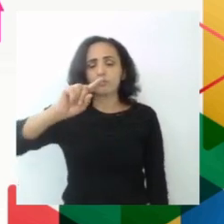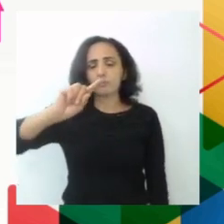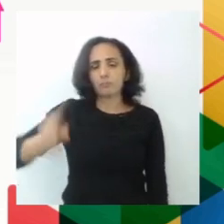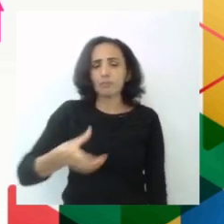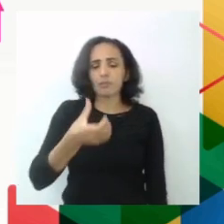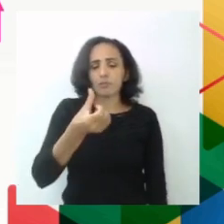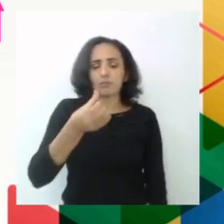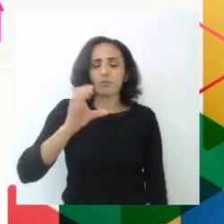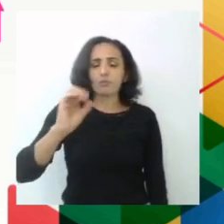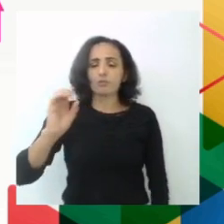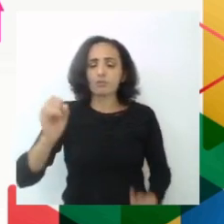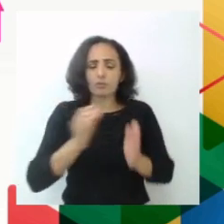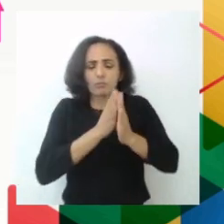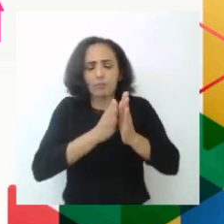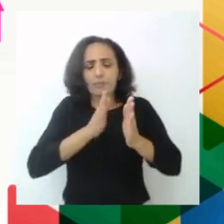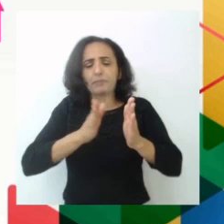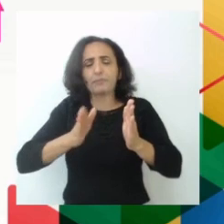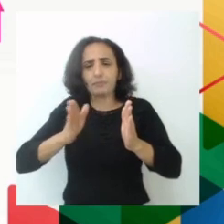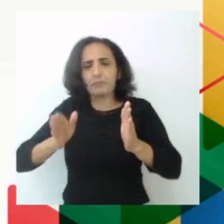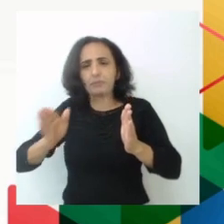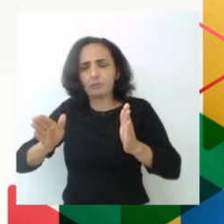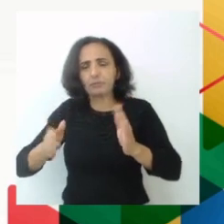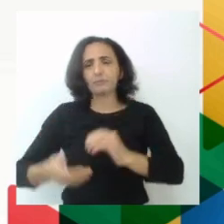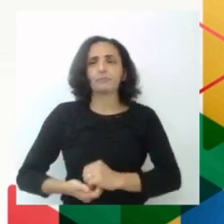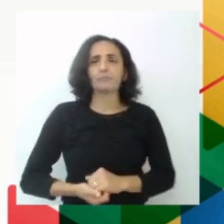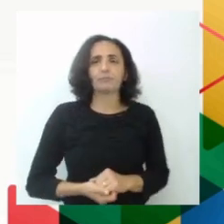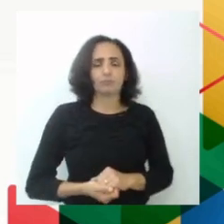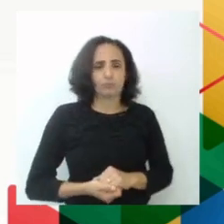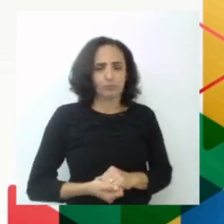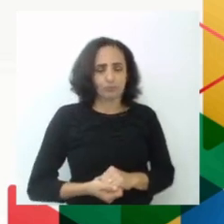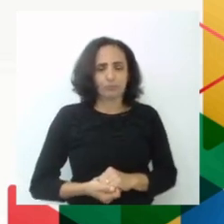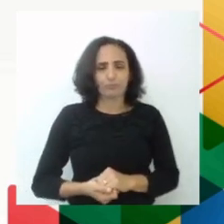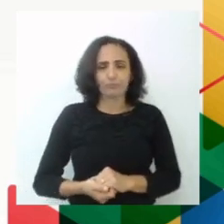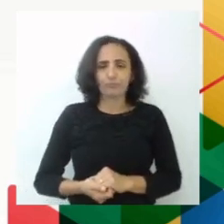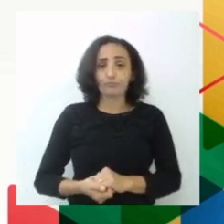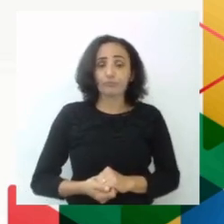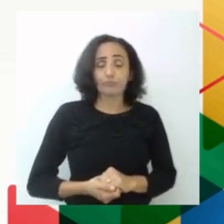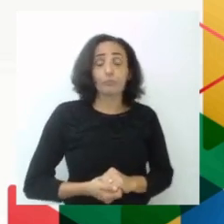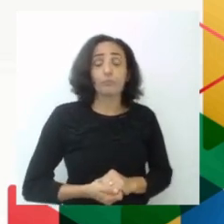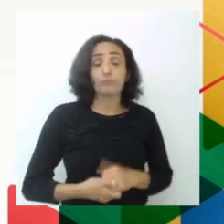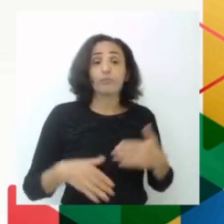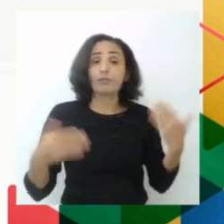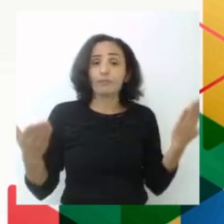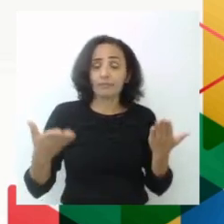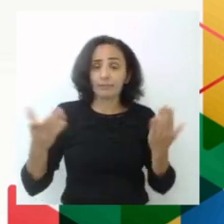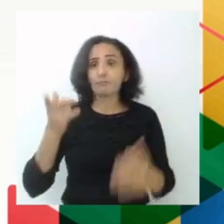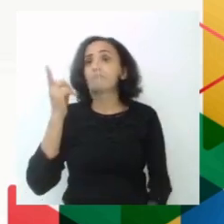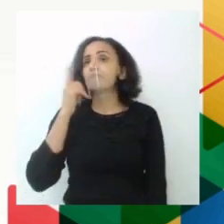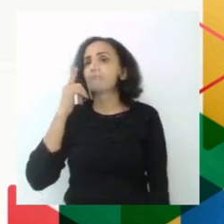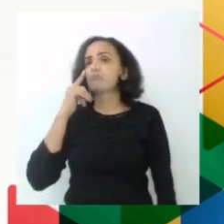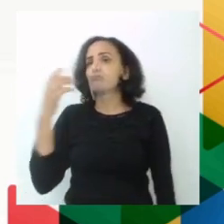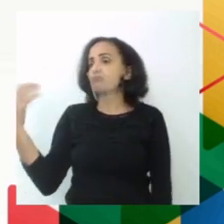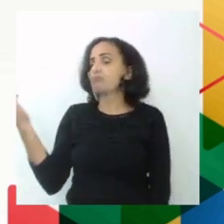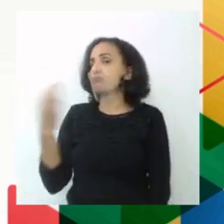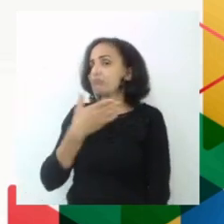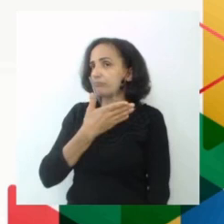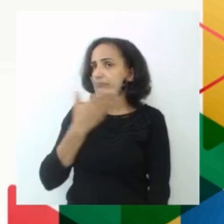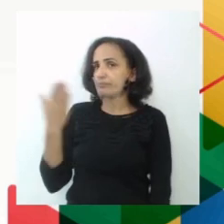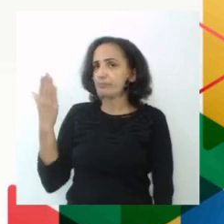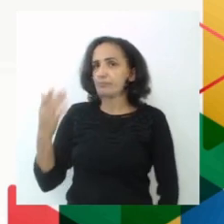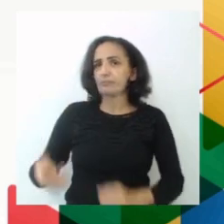132.600 sequências possíveis de cartas. Tem uma questão aqui bem